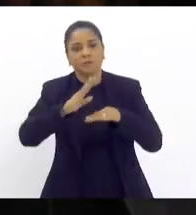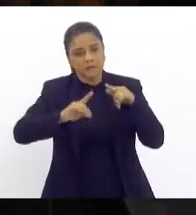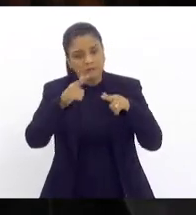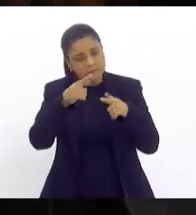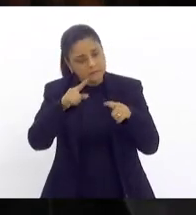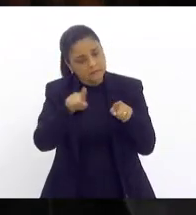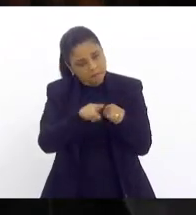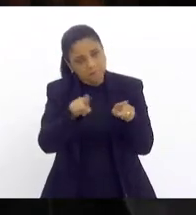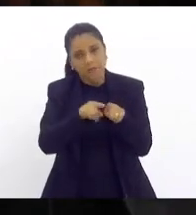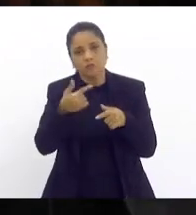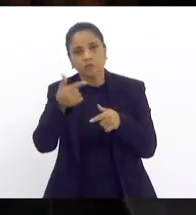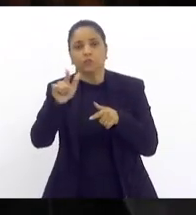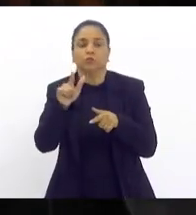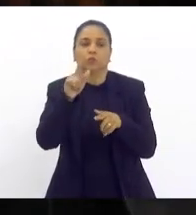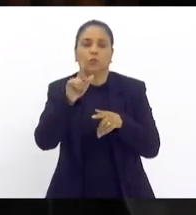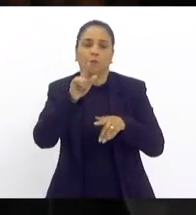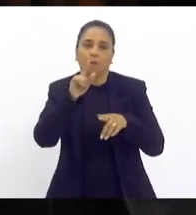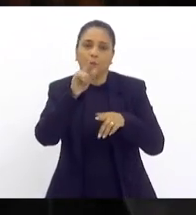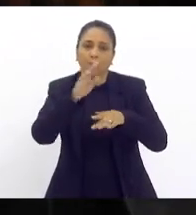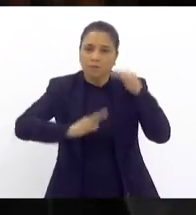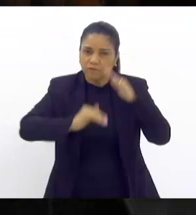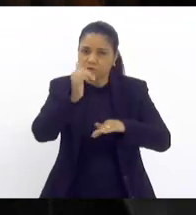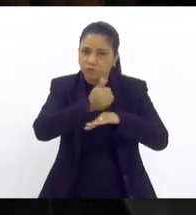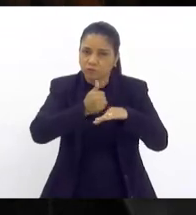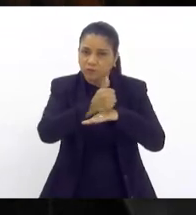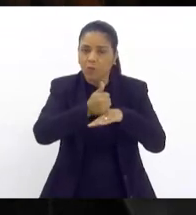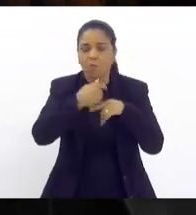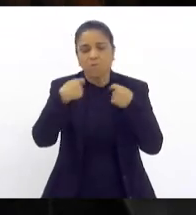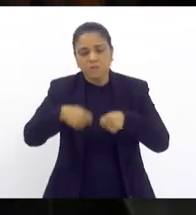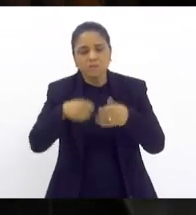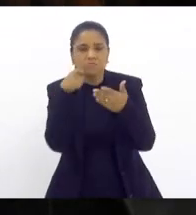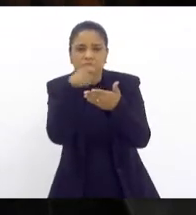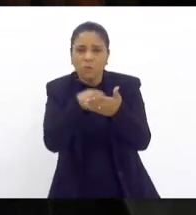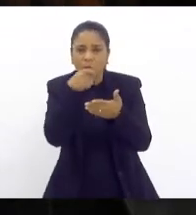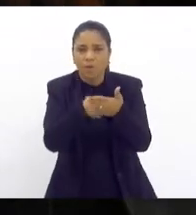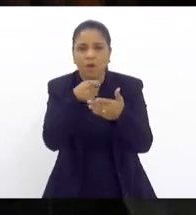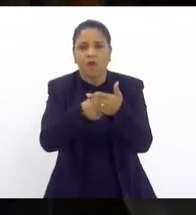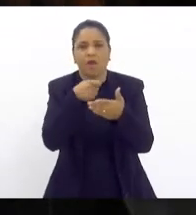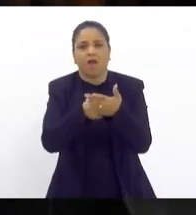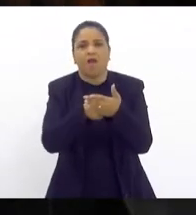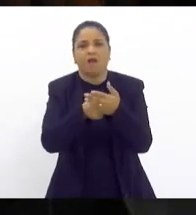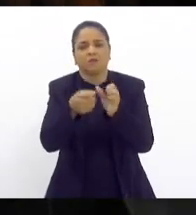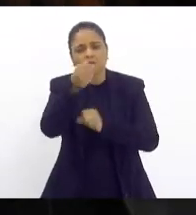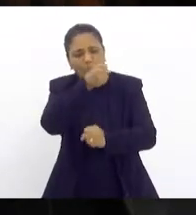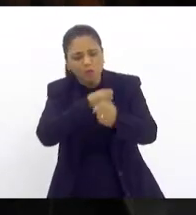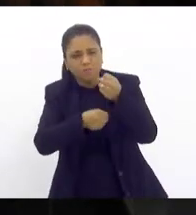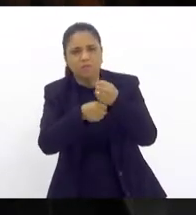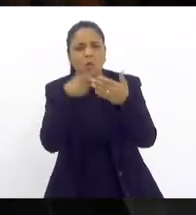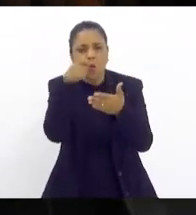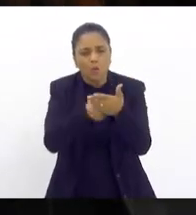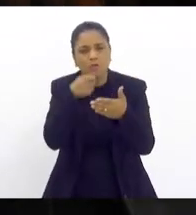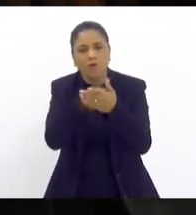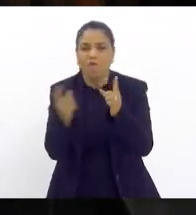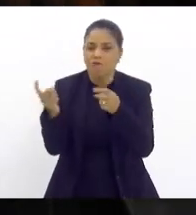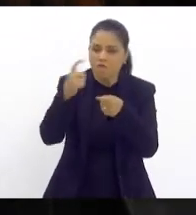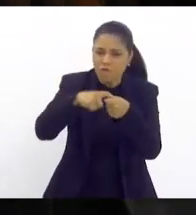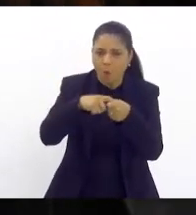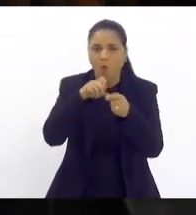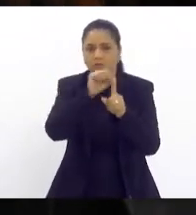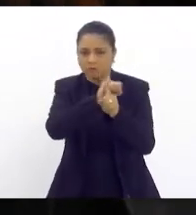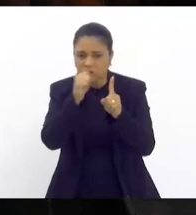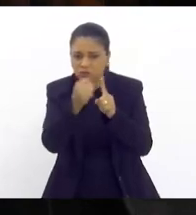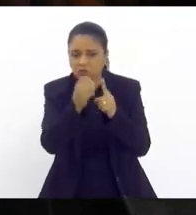atuam pela educação e a gente está cobrando Desde o ano passado voltam com as assistentes sociais